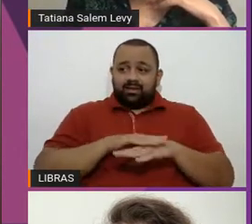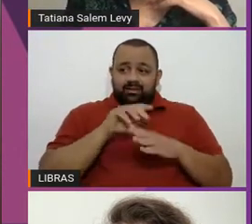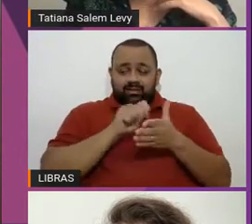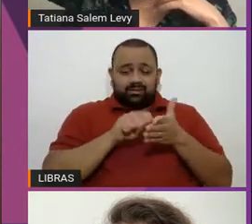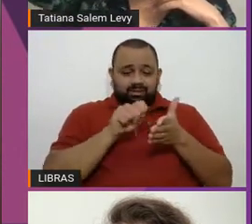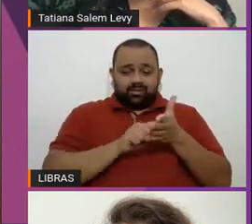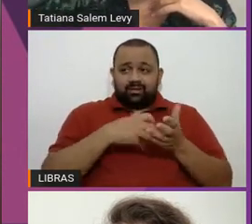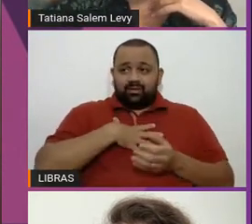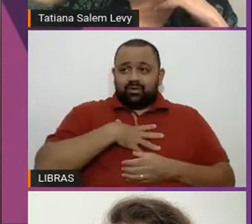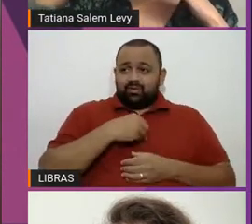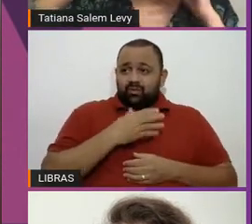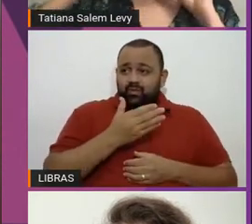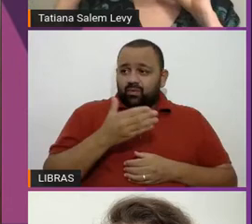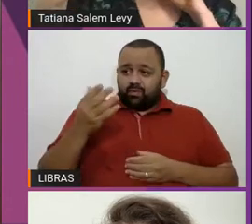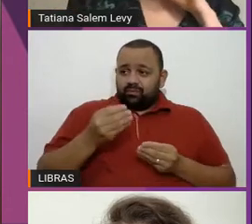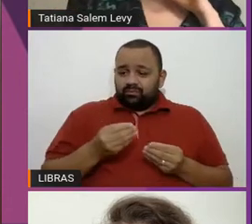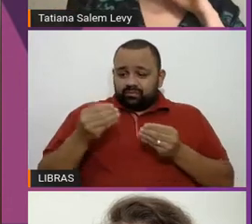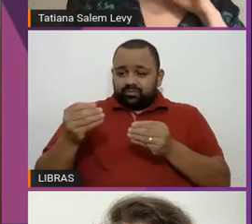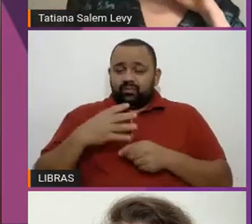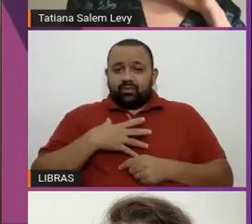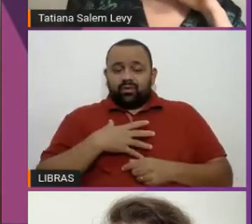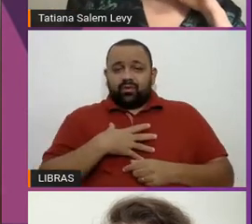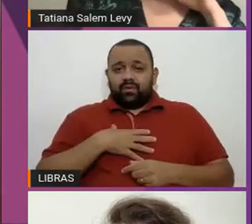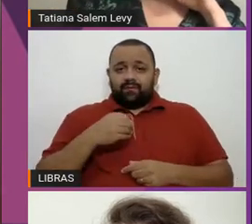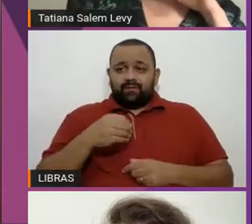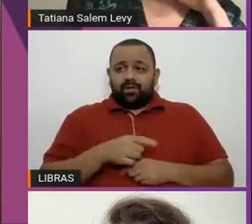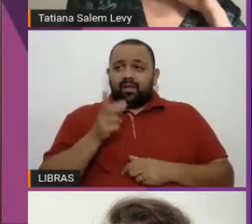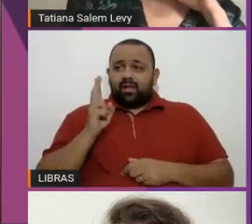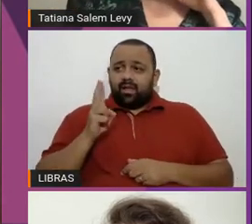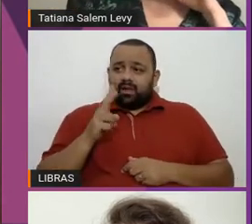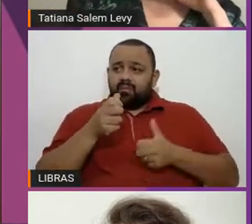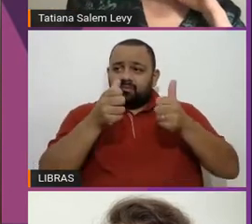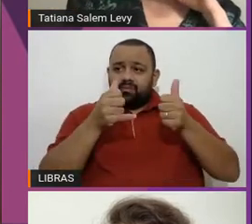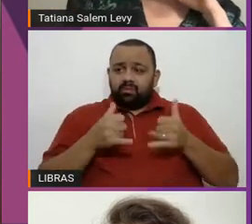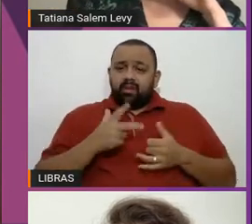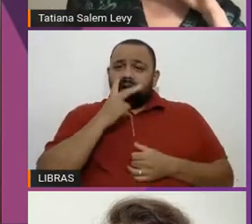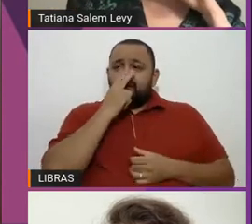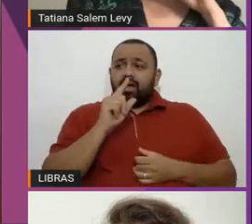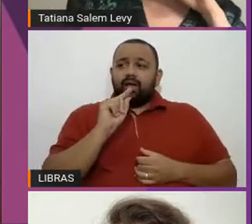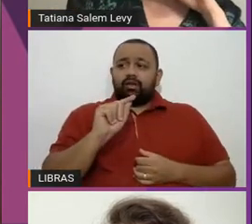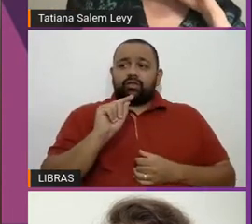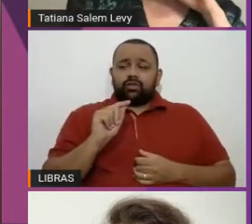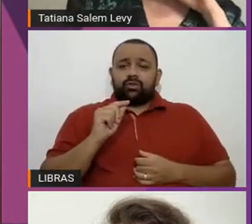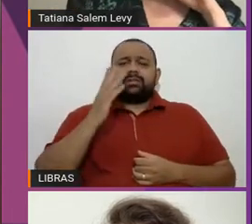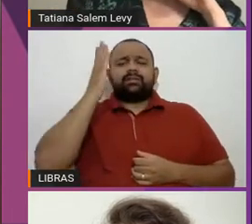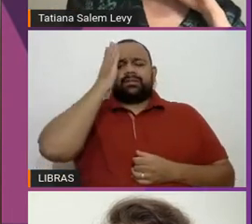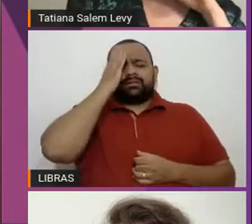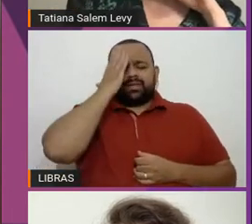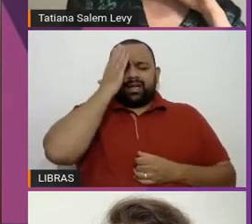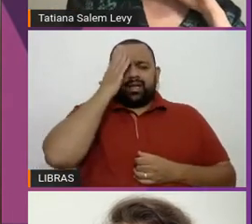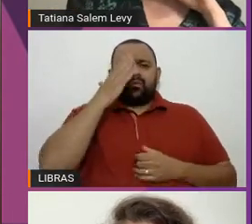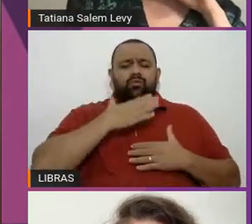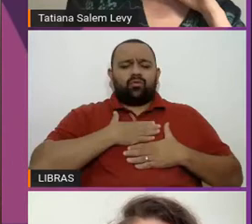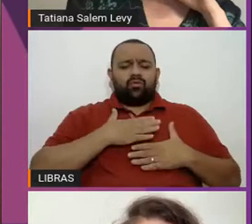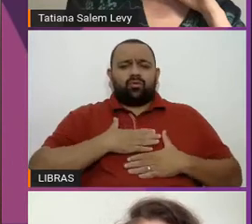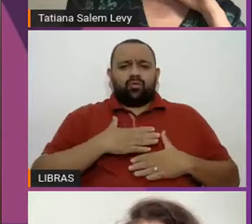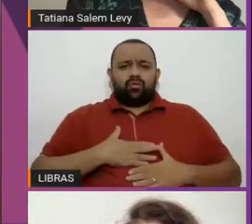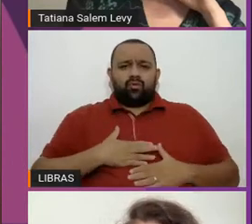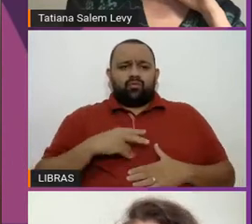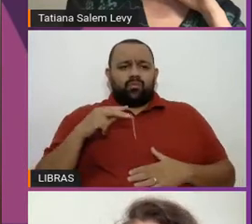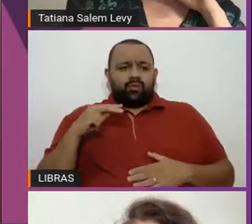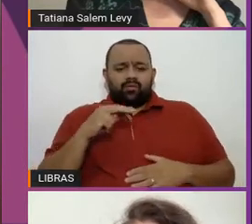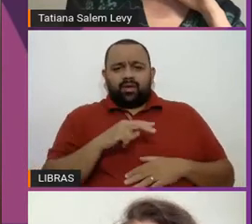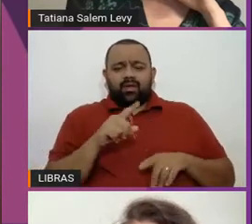filho do livro é destinado ao filho e ela mais uma disse que acha aqui que ele sabe ele ficou dela porque